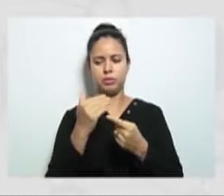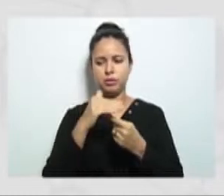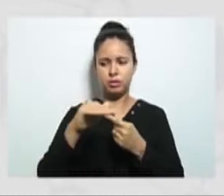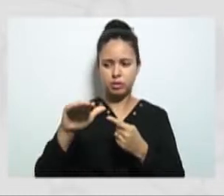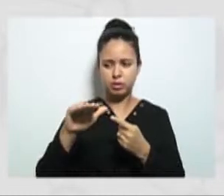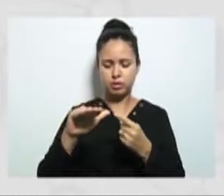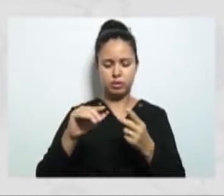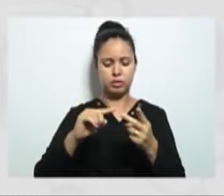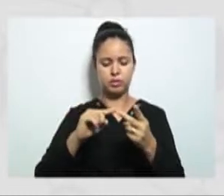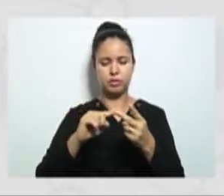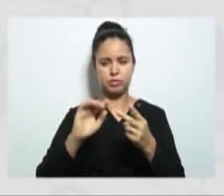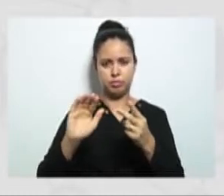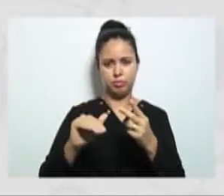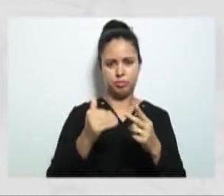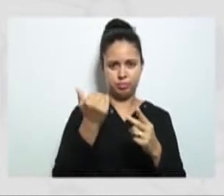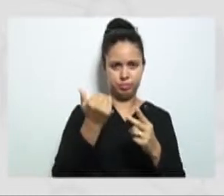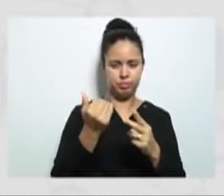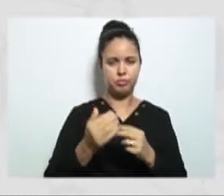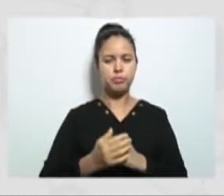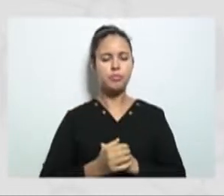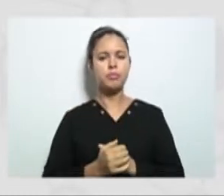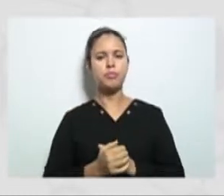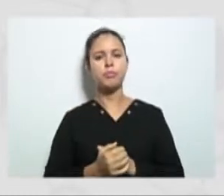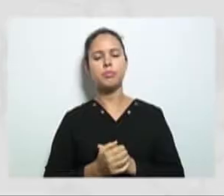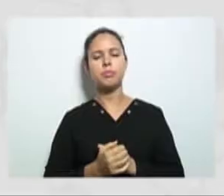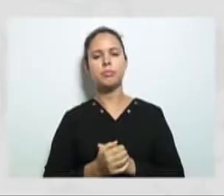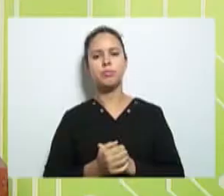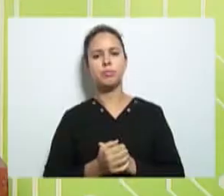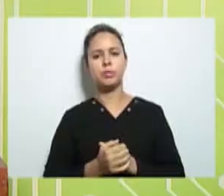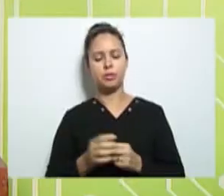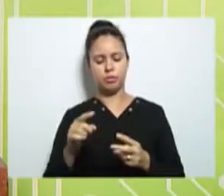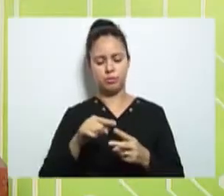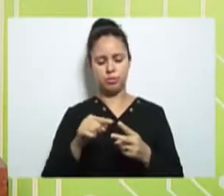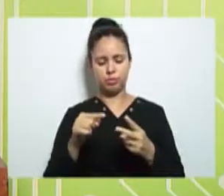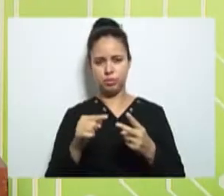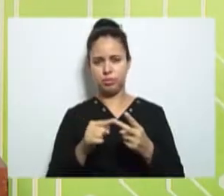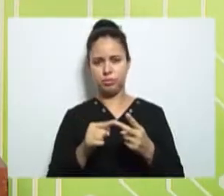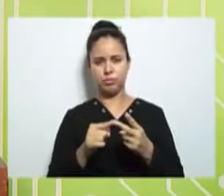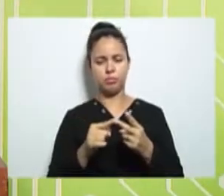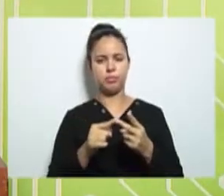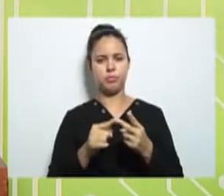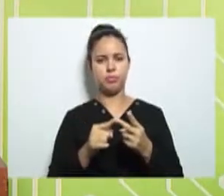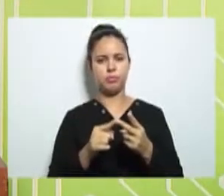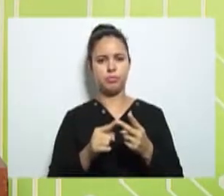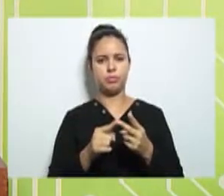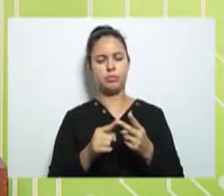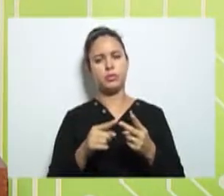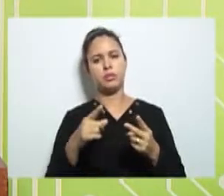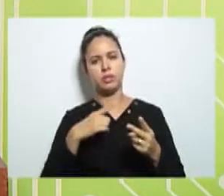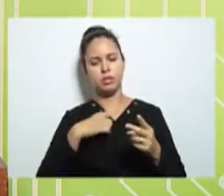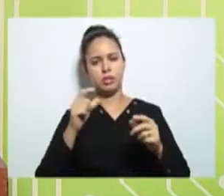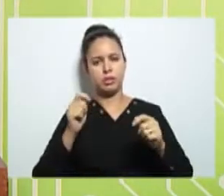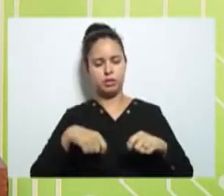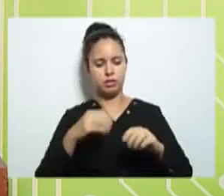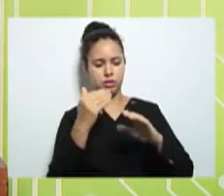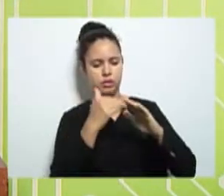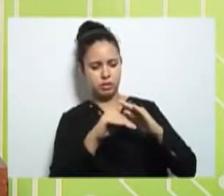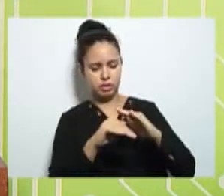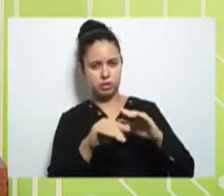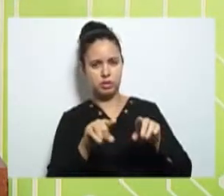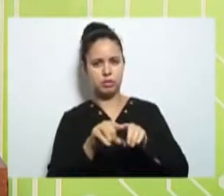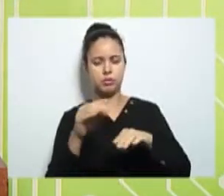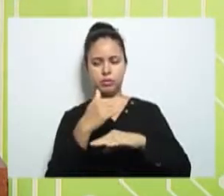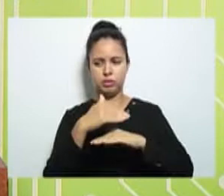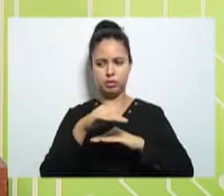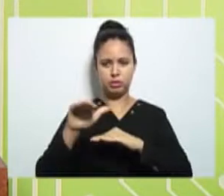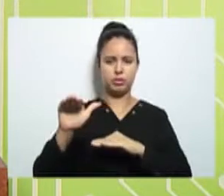função ao mesmo tempo, tá bom? Então, mesmo equipamento que entra a informação também pode ser devolvida para